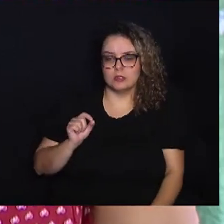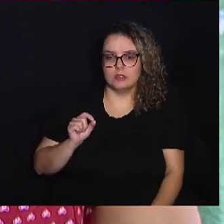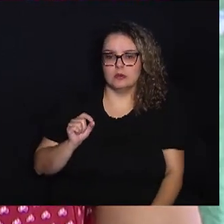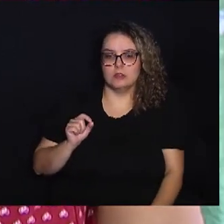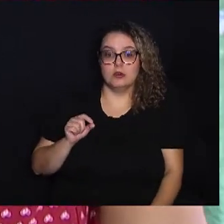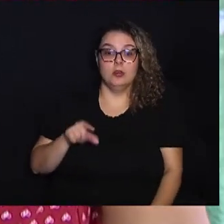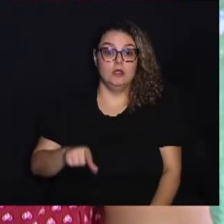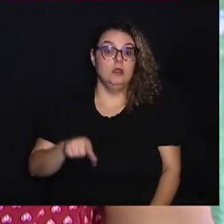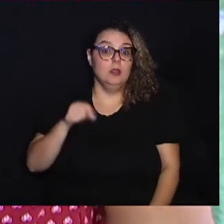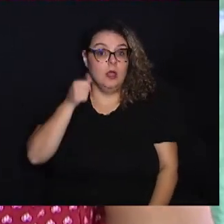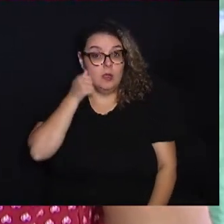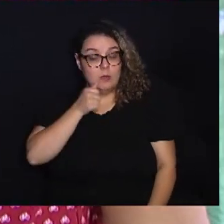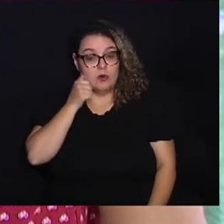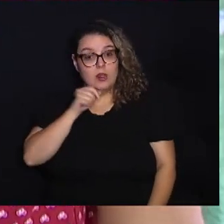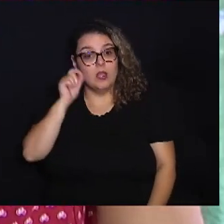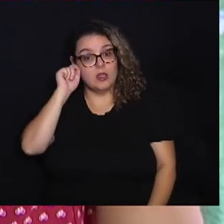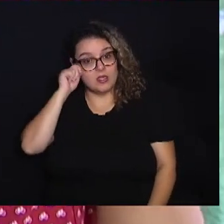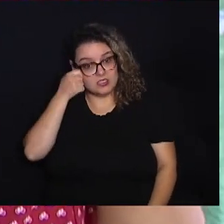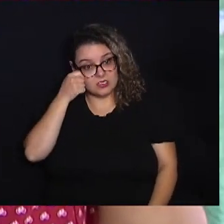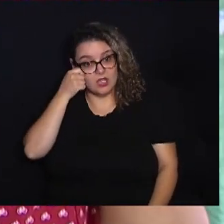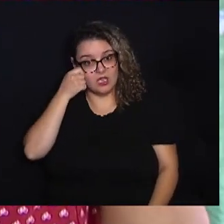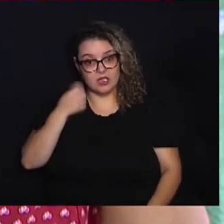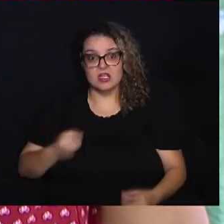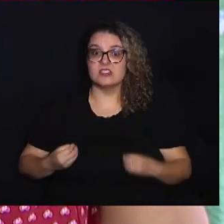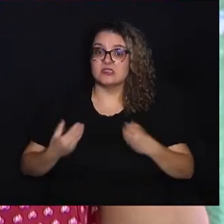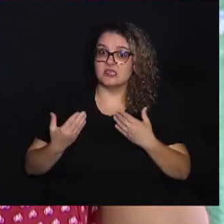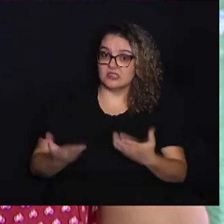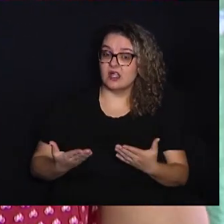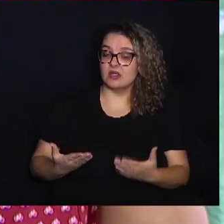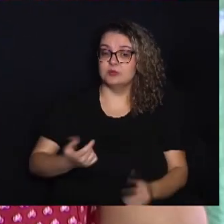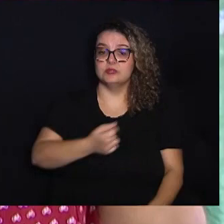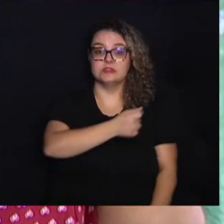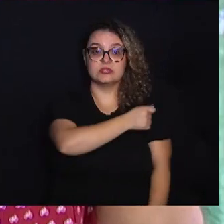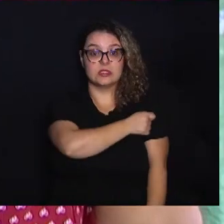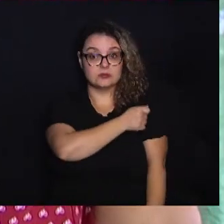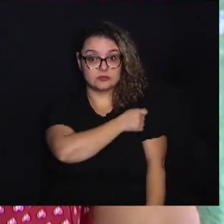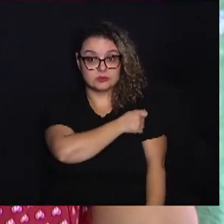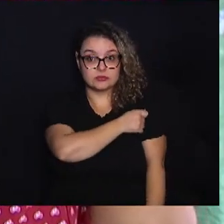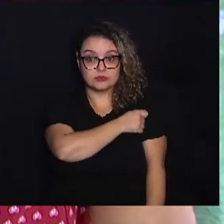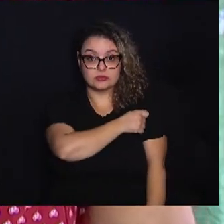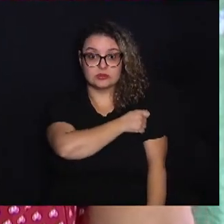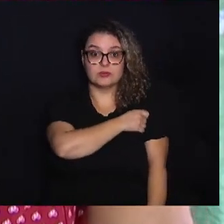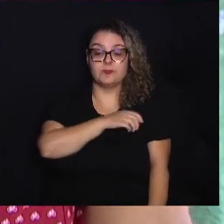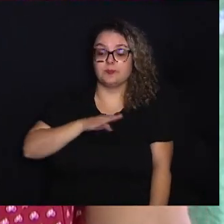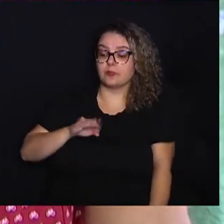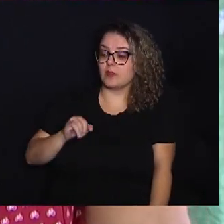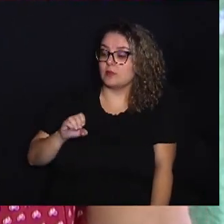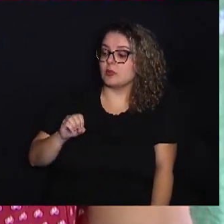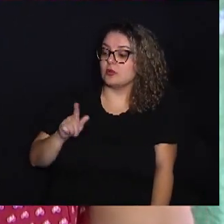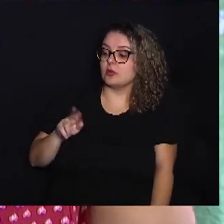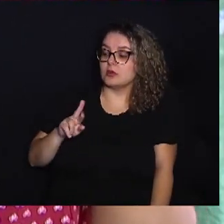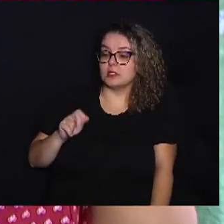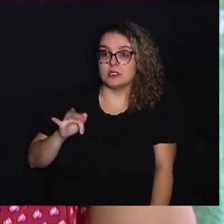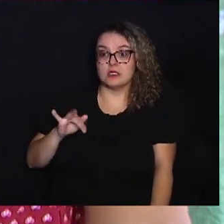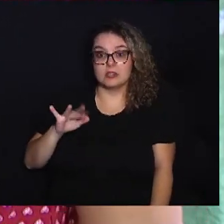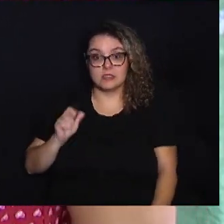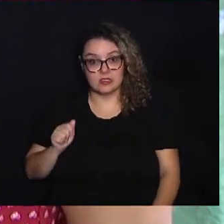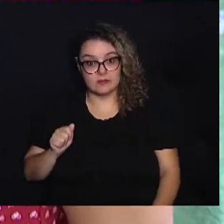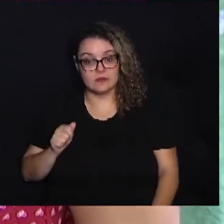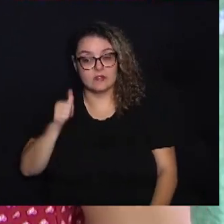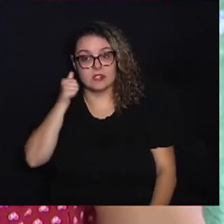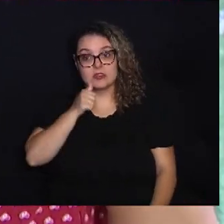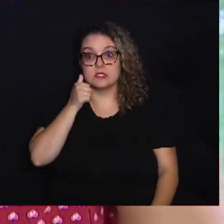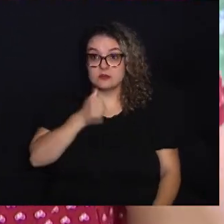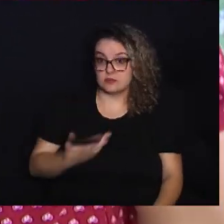escolher mulheres negras né e trazer pros alunos h a biografia dessas mulheres a história dessas